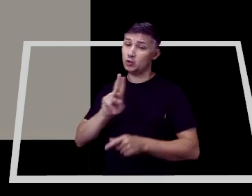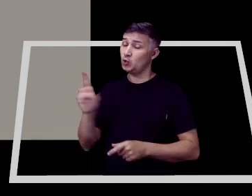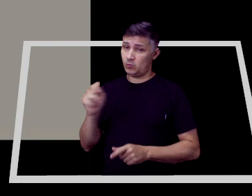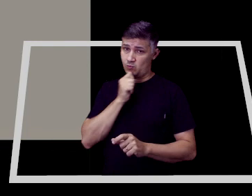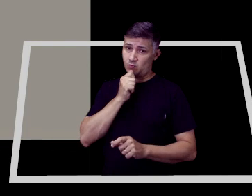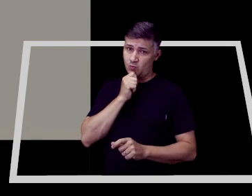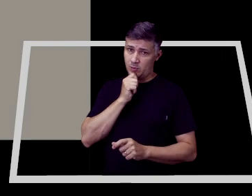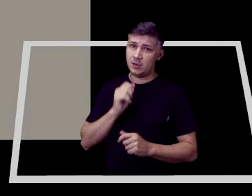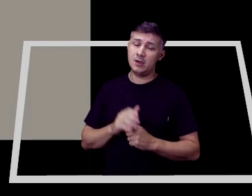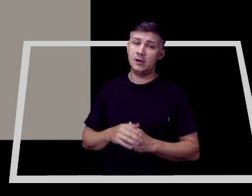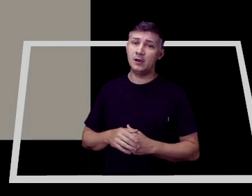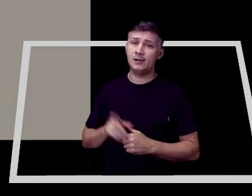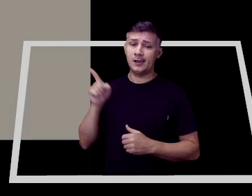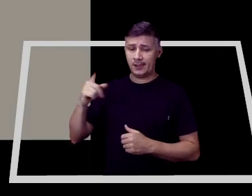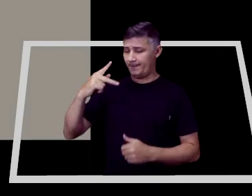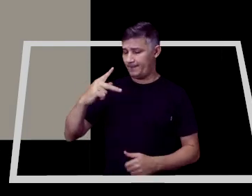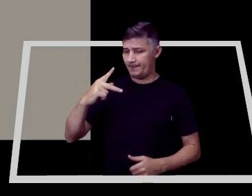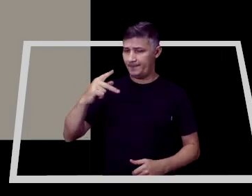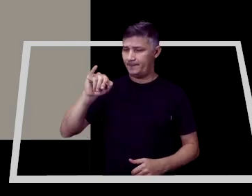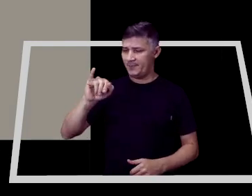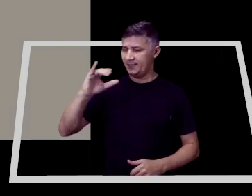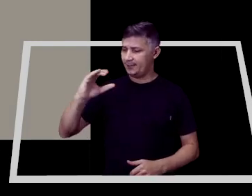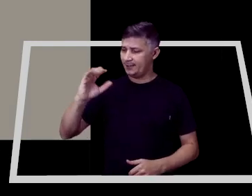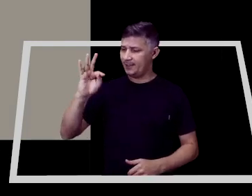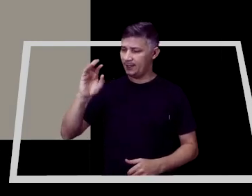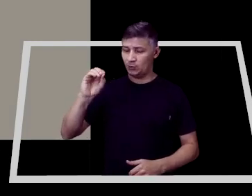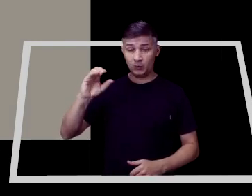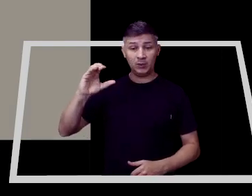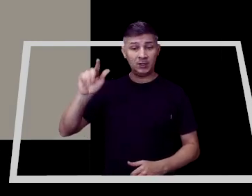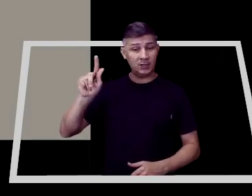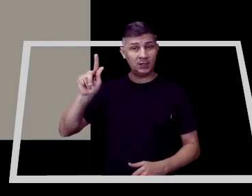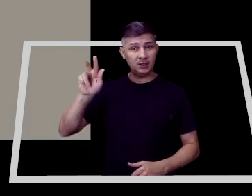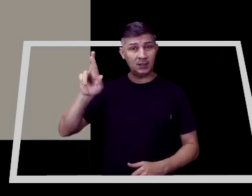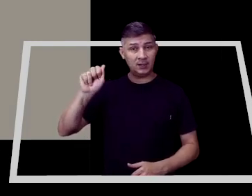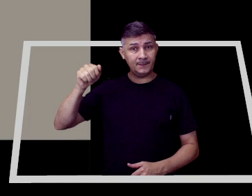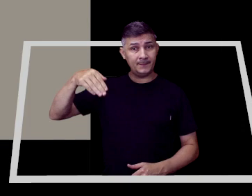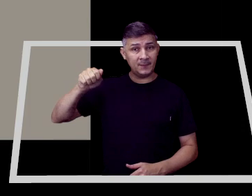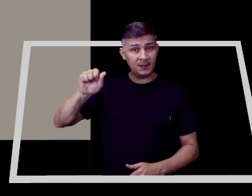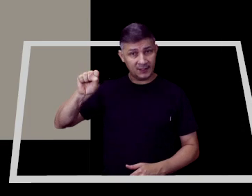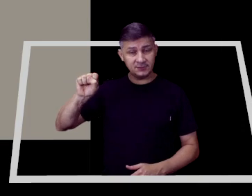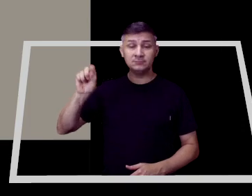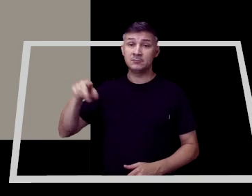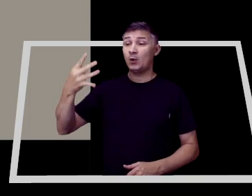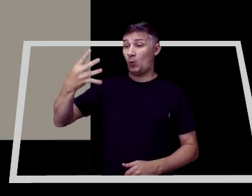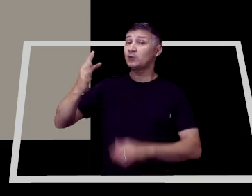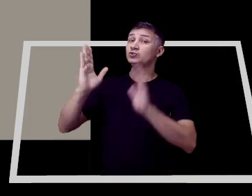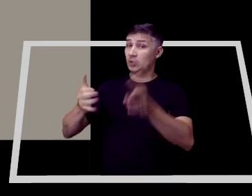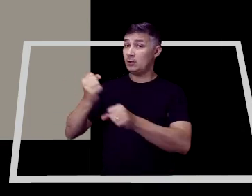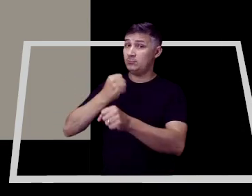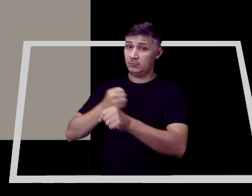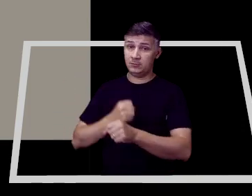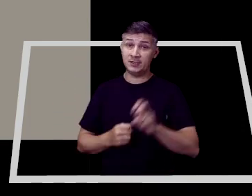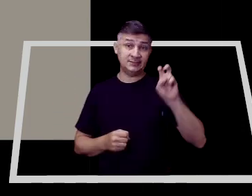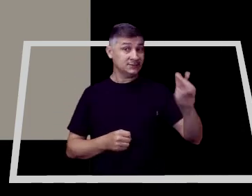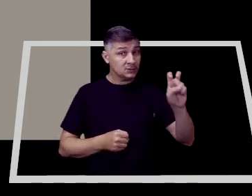Nome. Essas são os pictogramas, eu acho que, desses 5 projetos, 4 deles construídos,